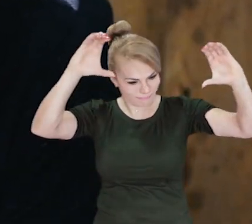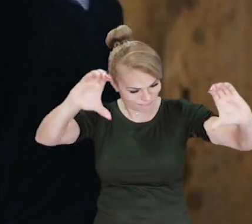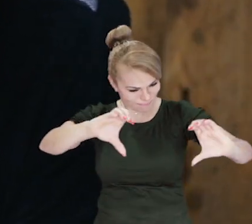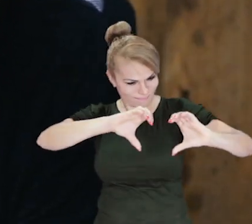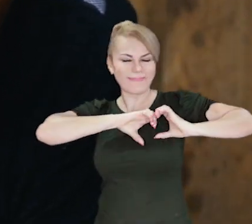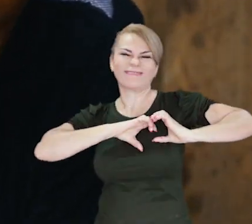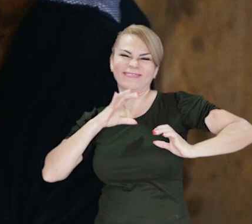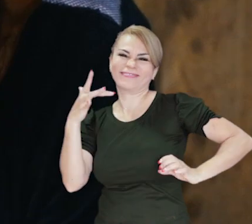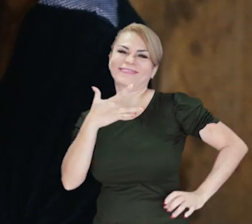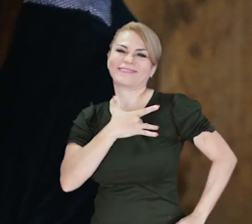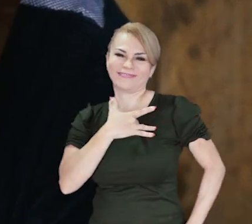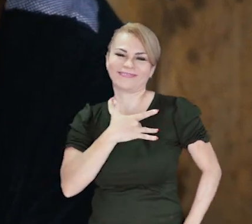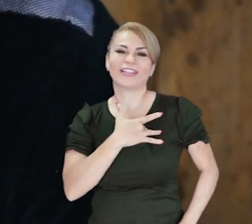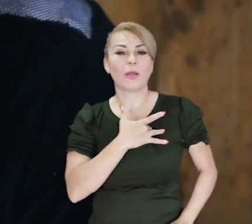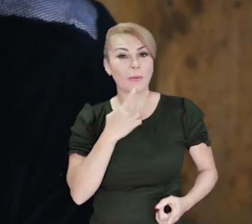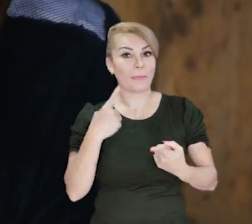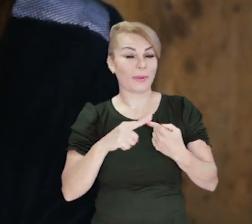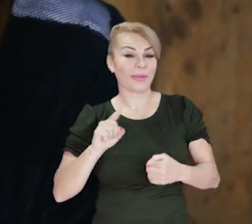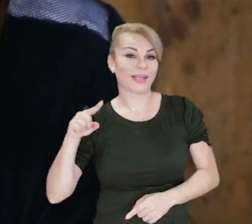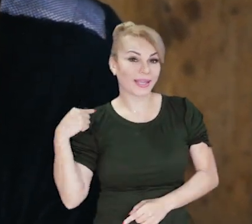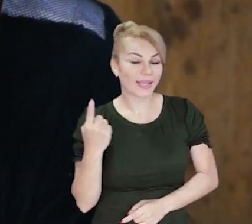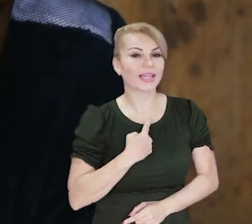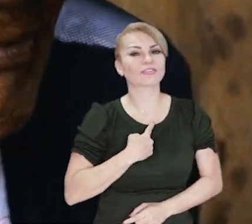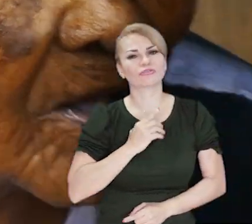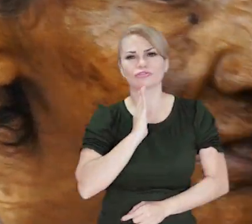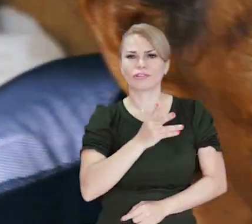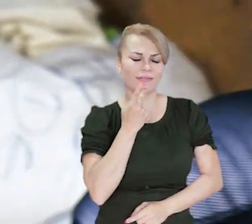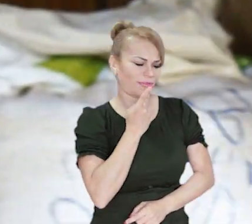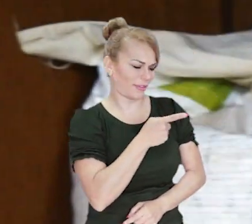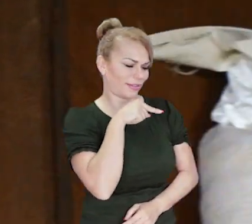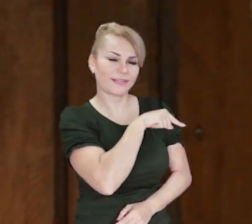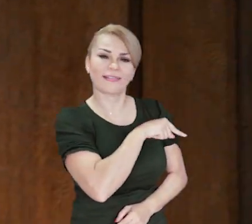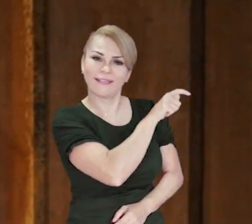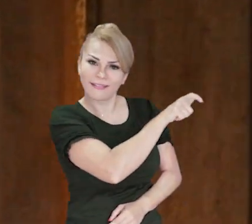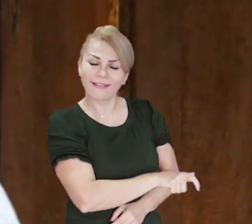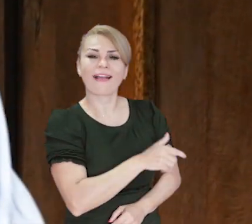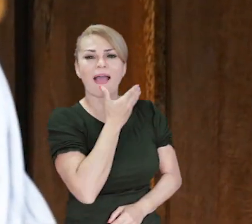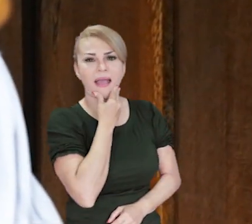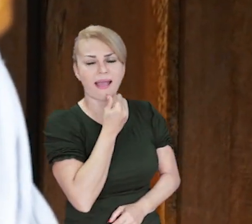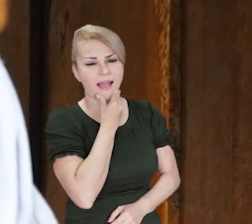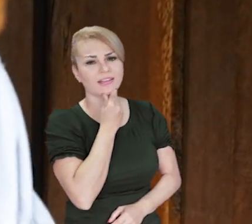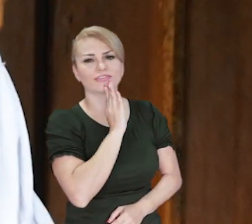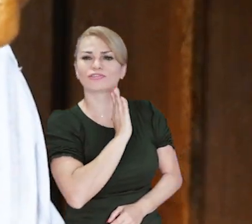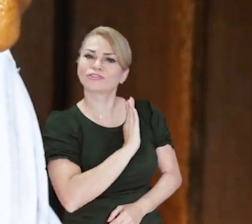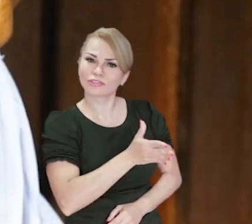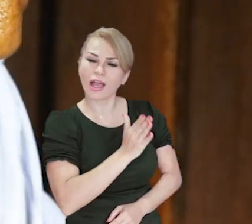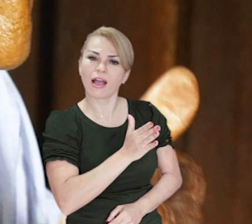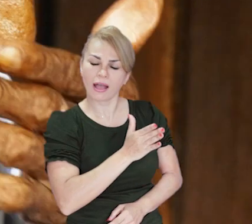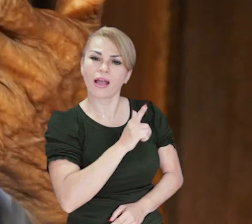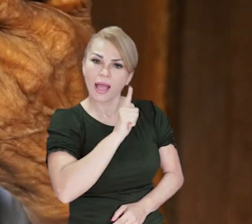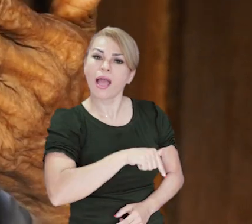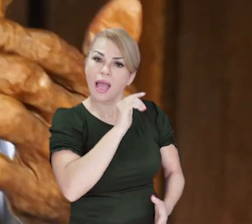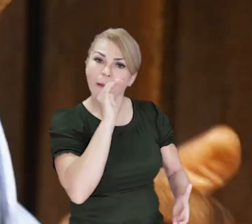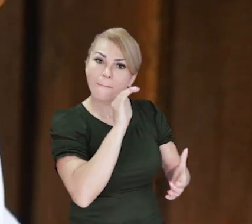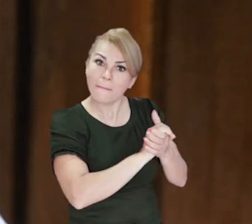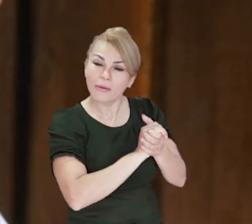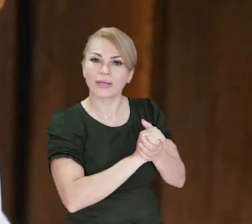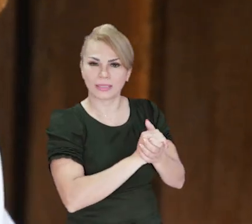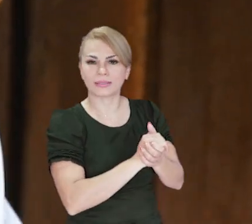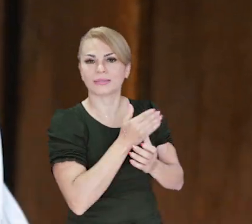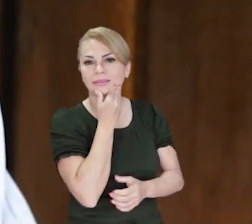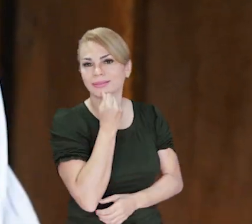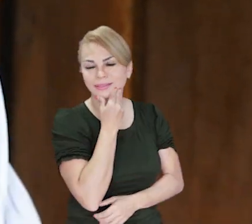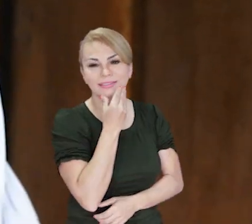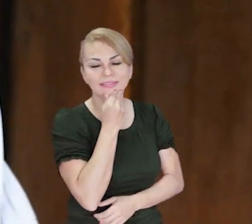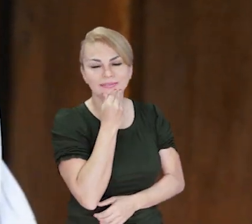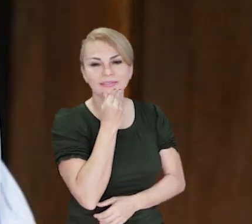quanto mais tempo se passa, mais o amor multiplica. Mais ele cresce no nosso coração. Porque eu tenho dito,